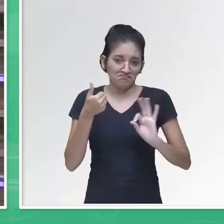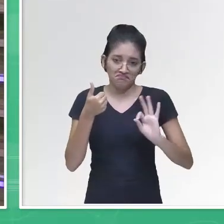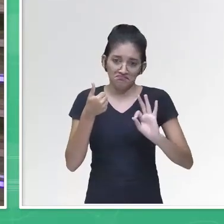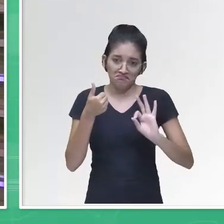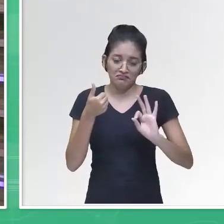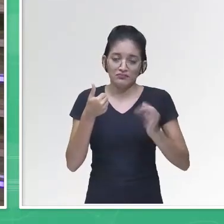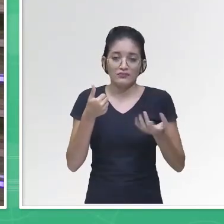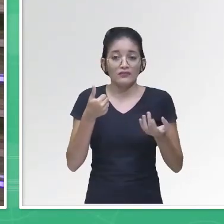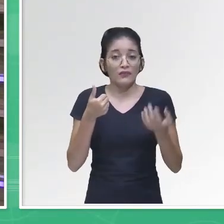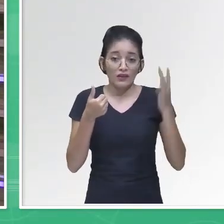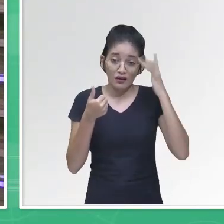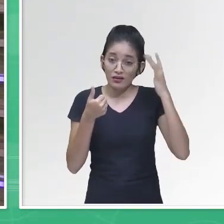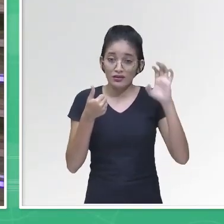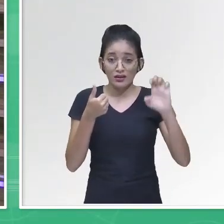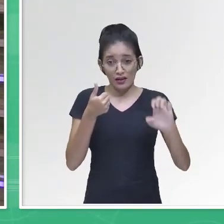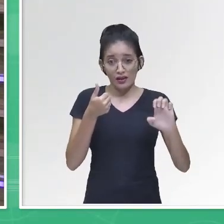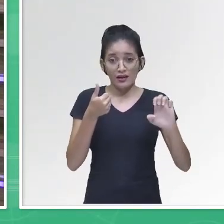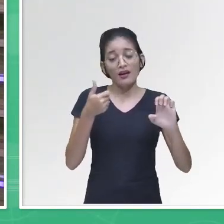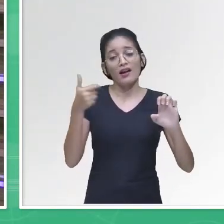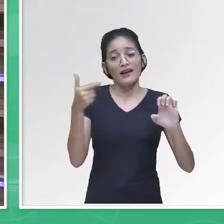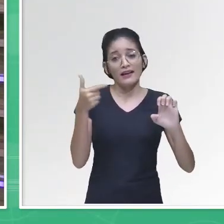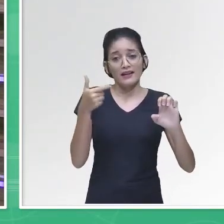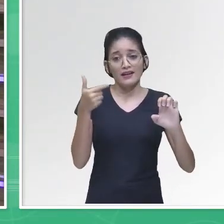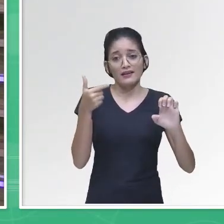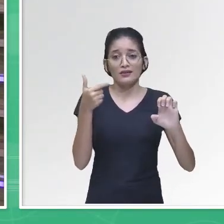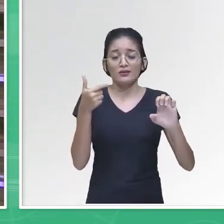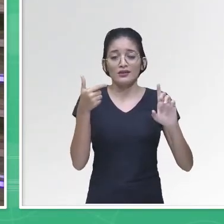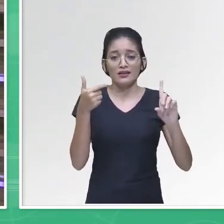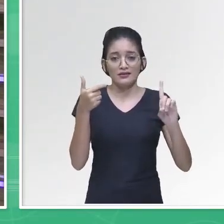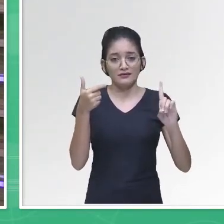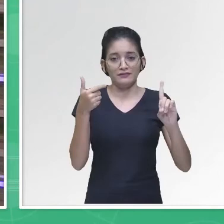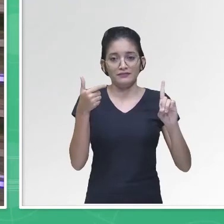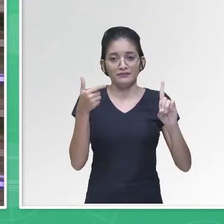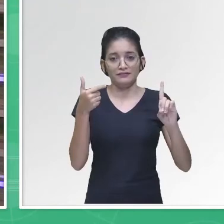que é E. E a questão 2, letra D.